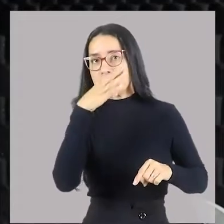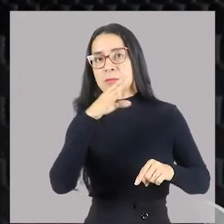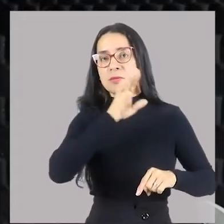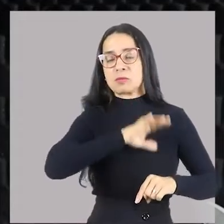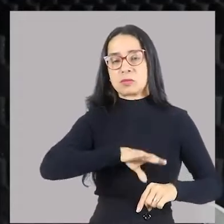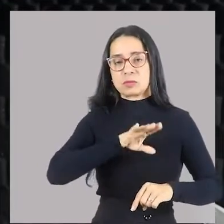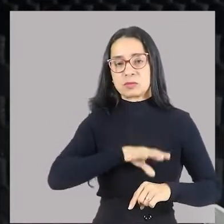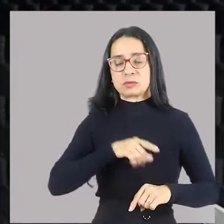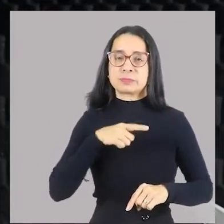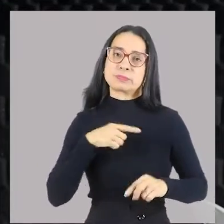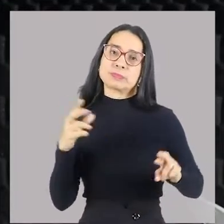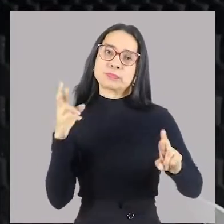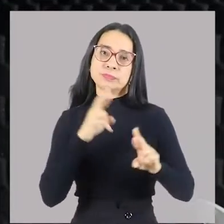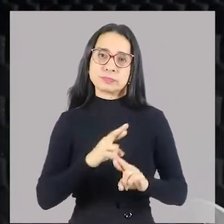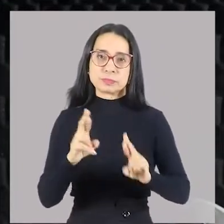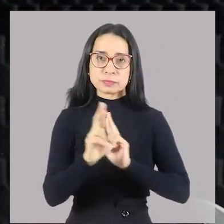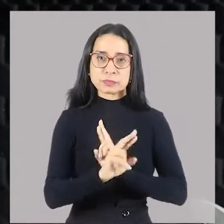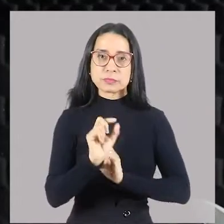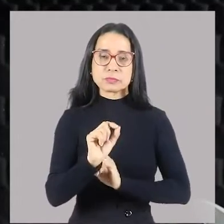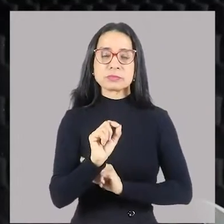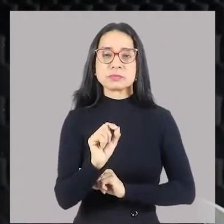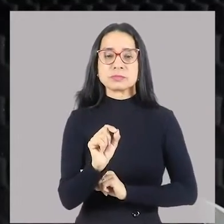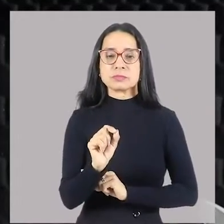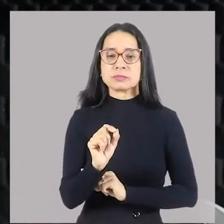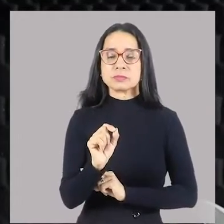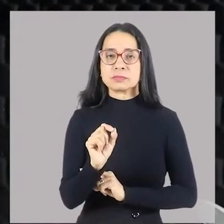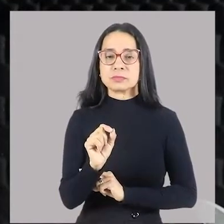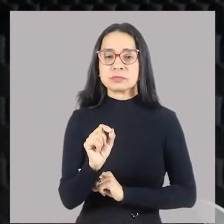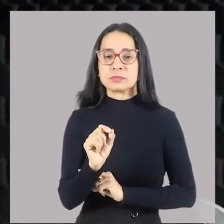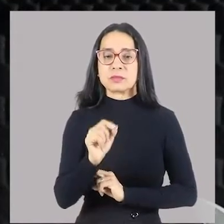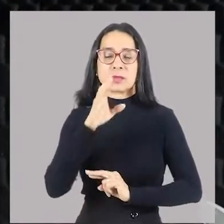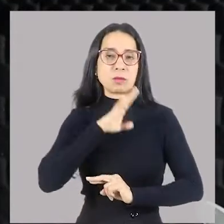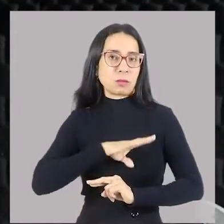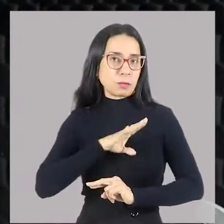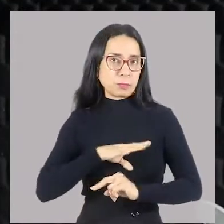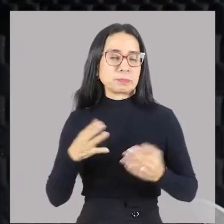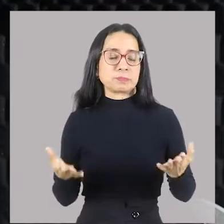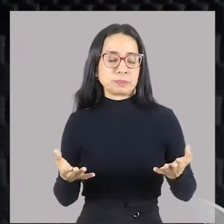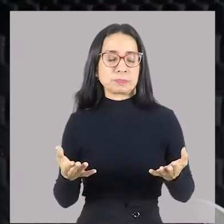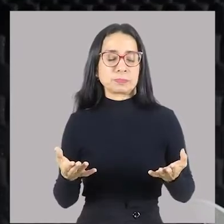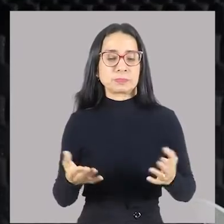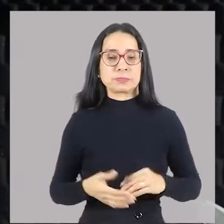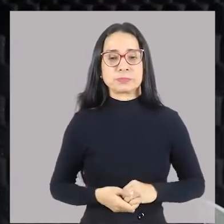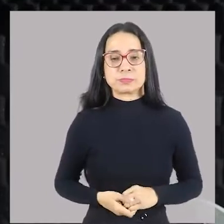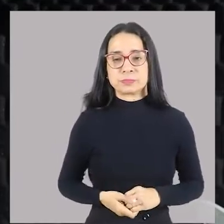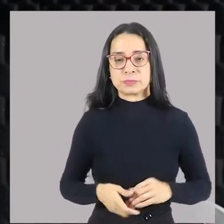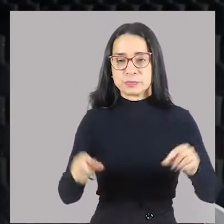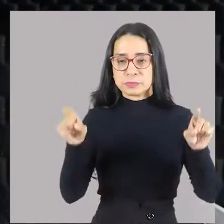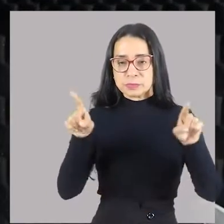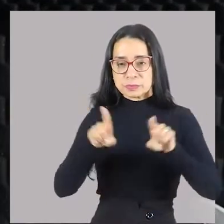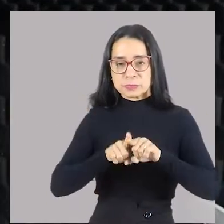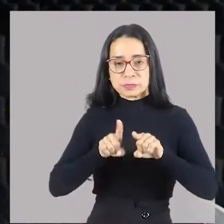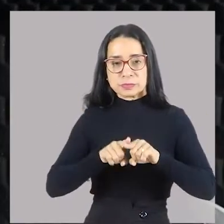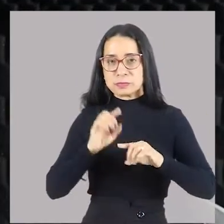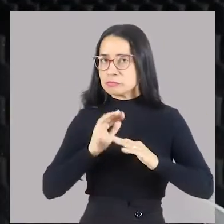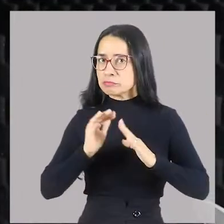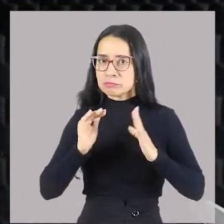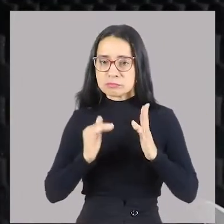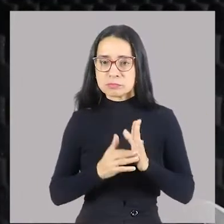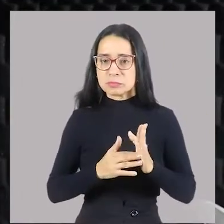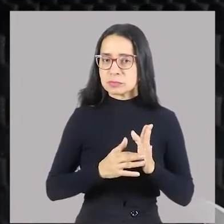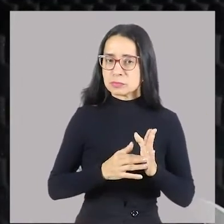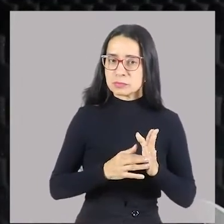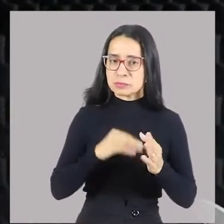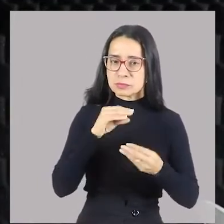bem, né, tranquila com os nossos portugueses da vida, né? E toda essa galerinha